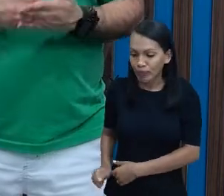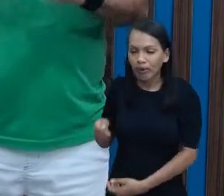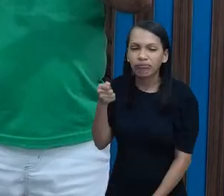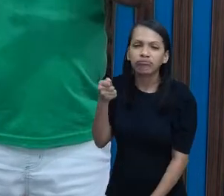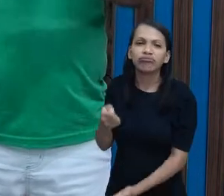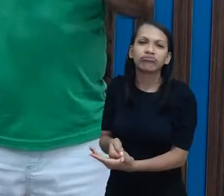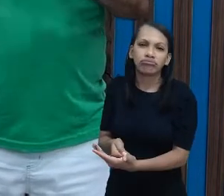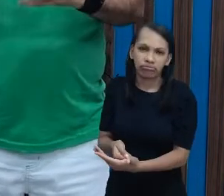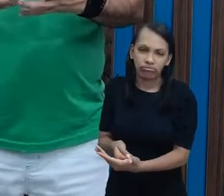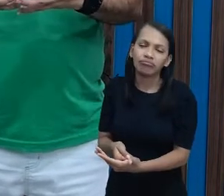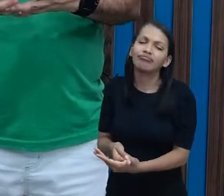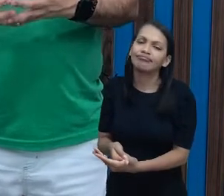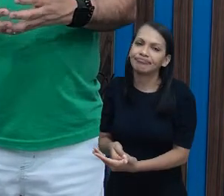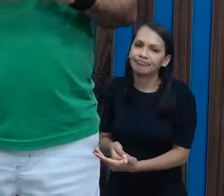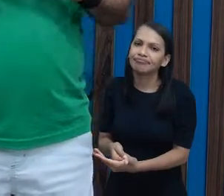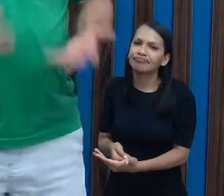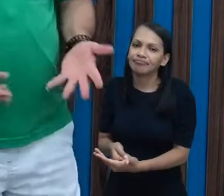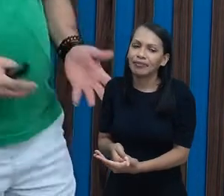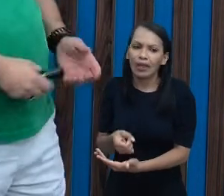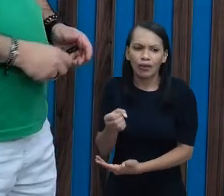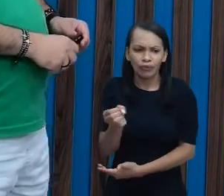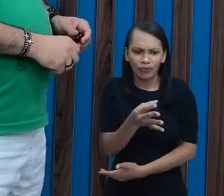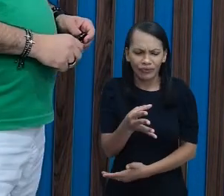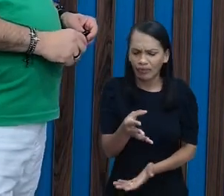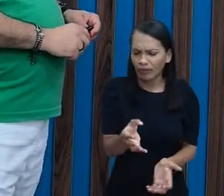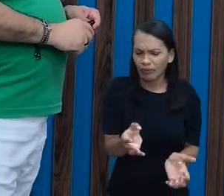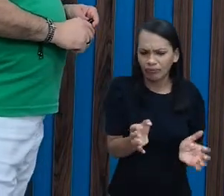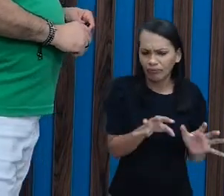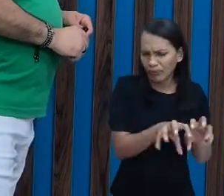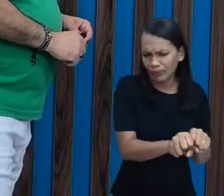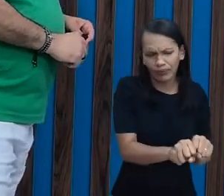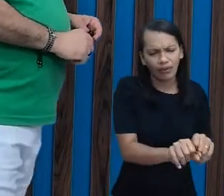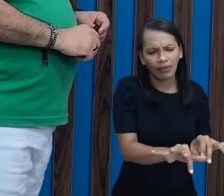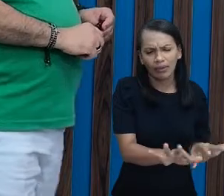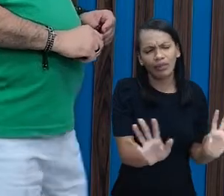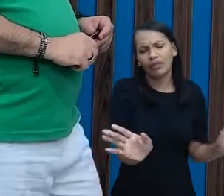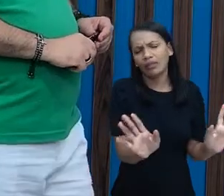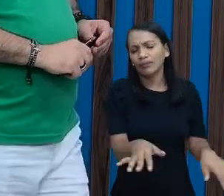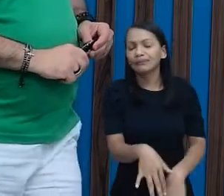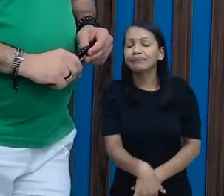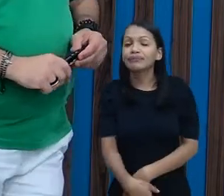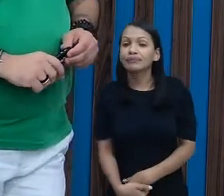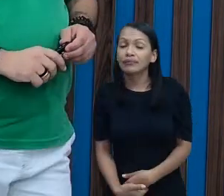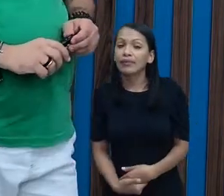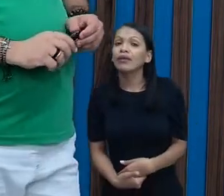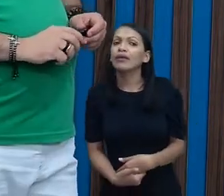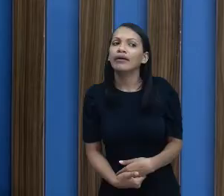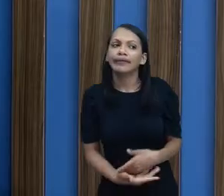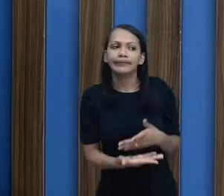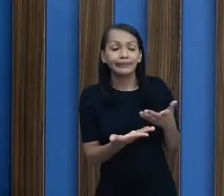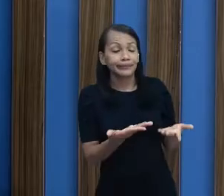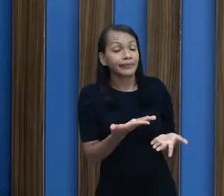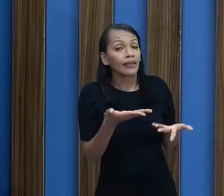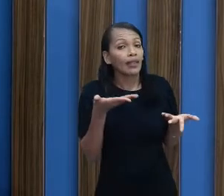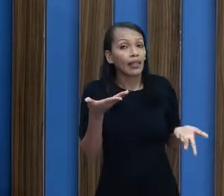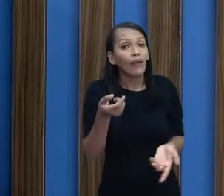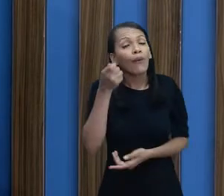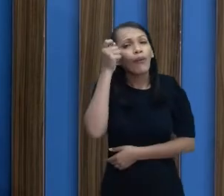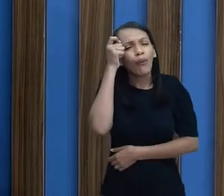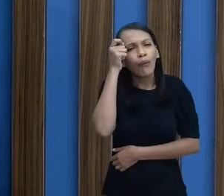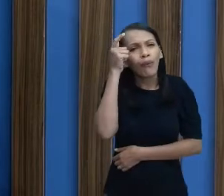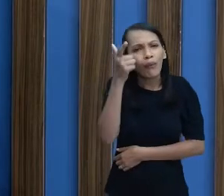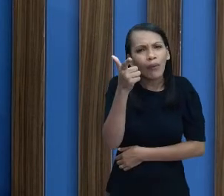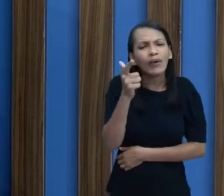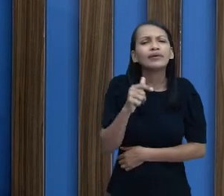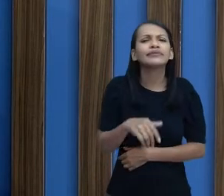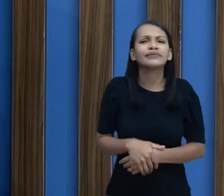meramente neocolonialista. Não é verdade, professor? Isso, até porque a ideia, no caso